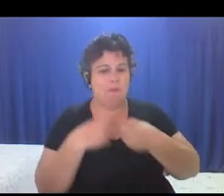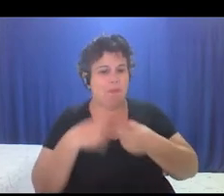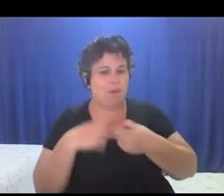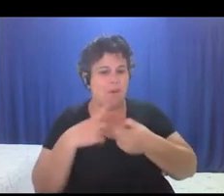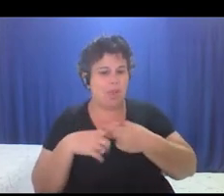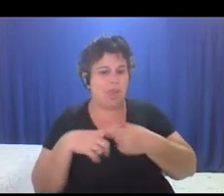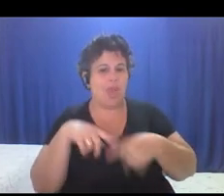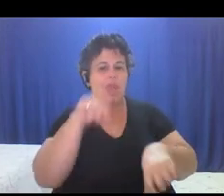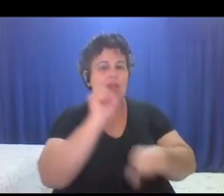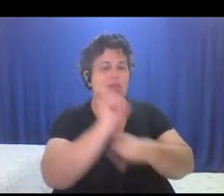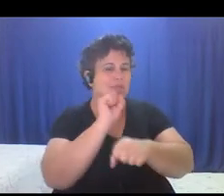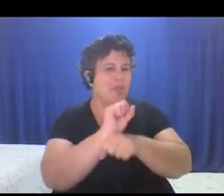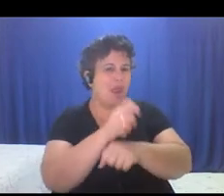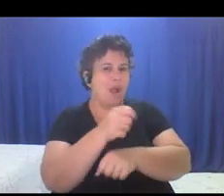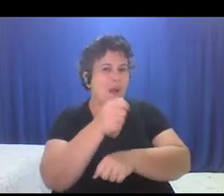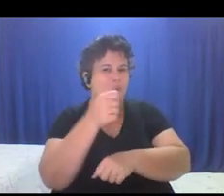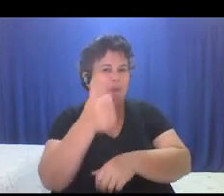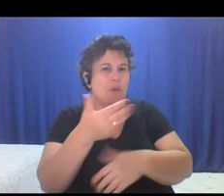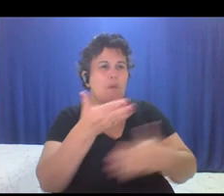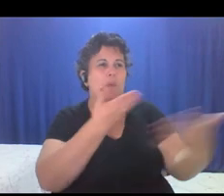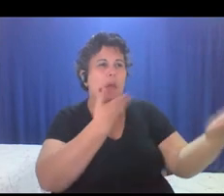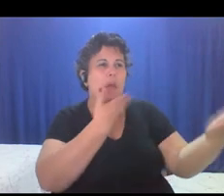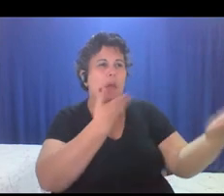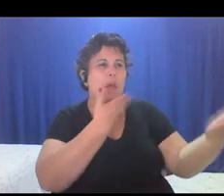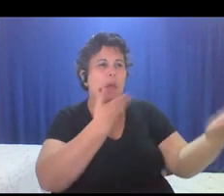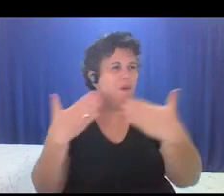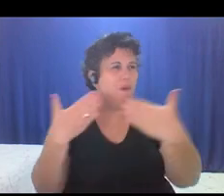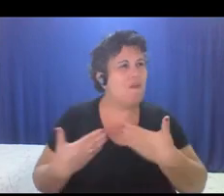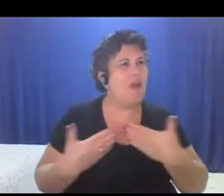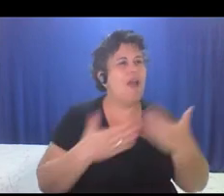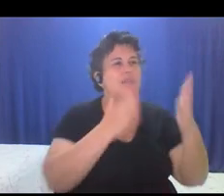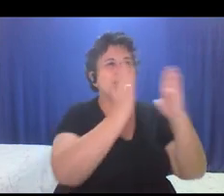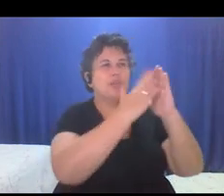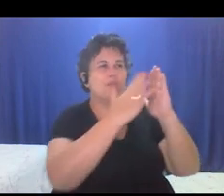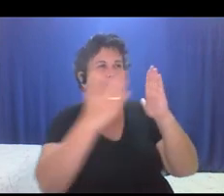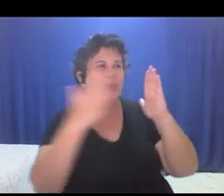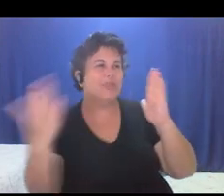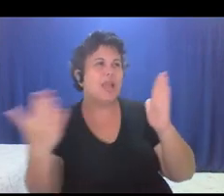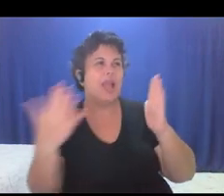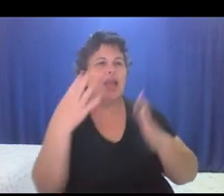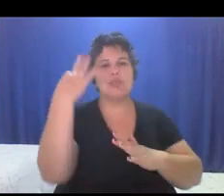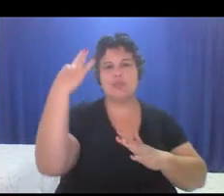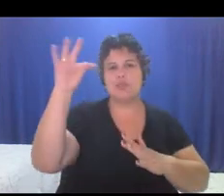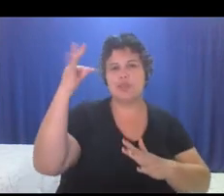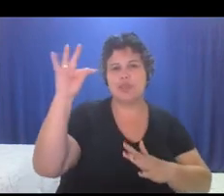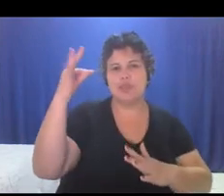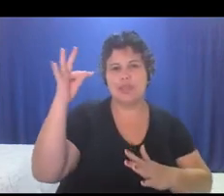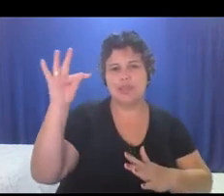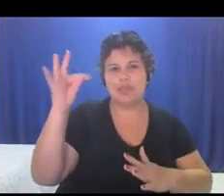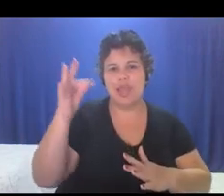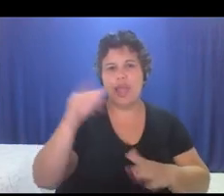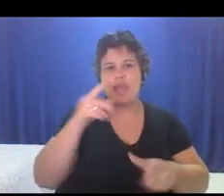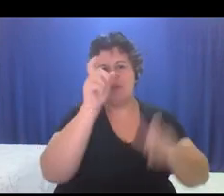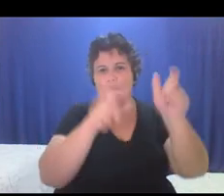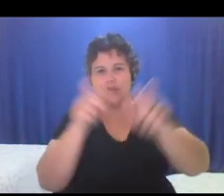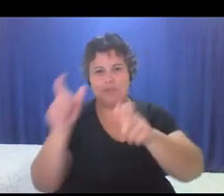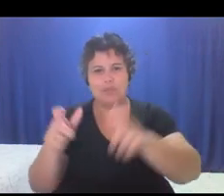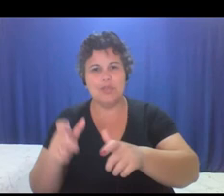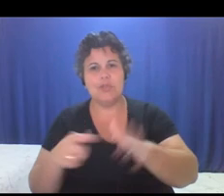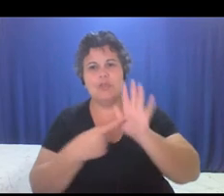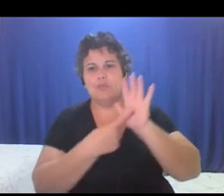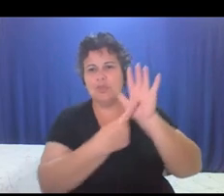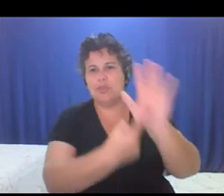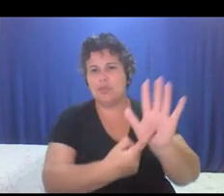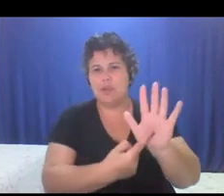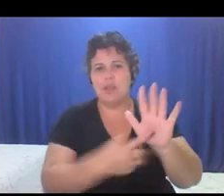ali naquele bate-papo que eu tive, um pouco do processo, um pouco da parte técnica, as pessoas técnicas trouxeram, mas daí ela